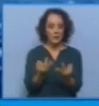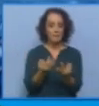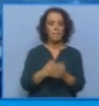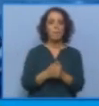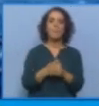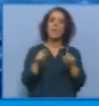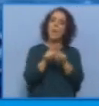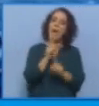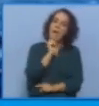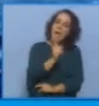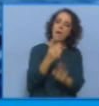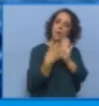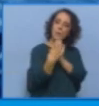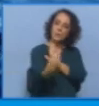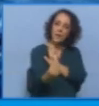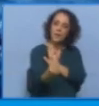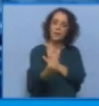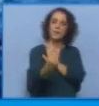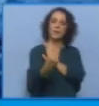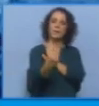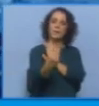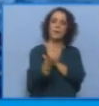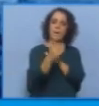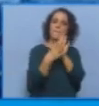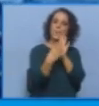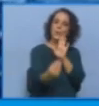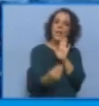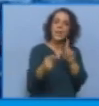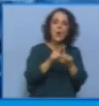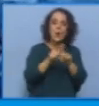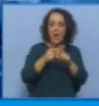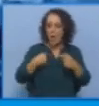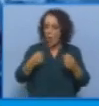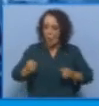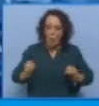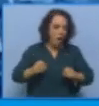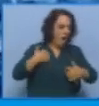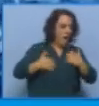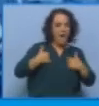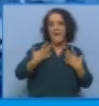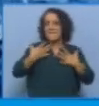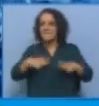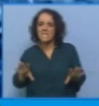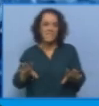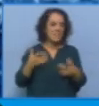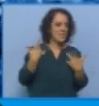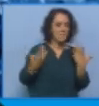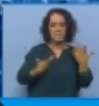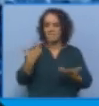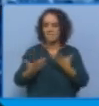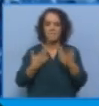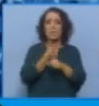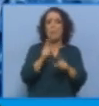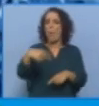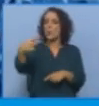o modelo de tudo aquilo que parece que nos falta, que não temos, que gostaríamos de ter, porque